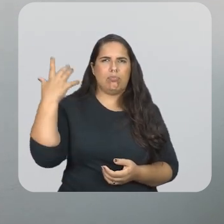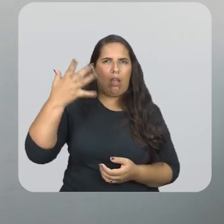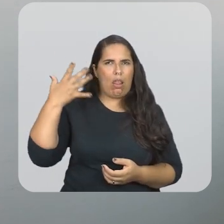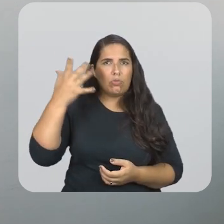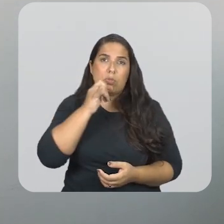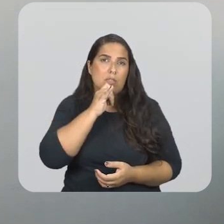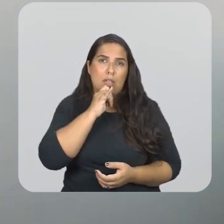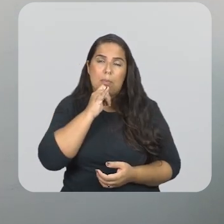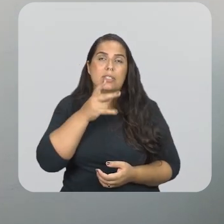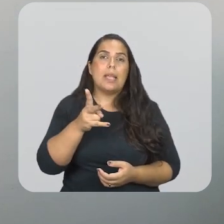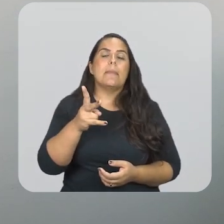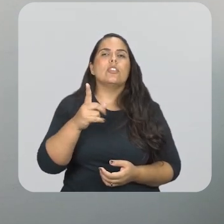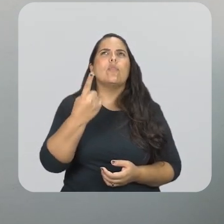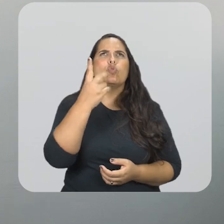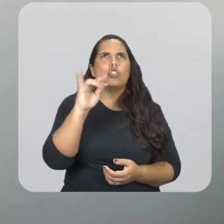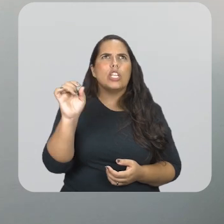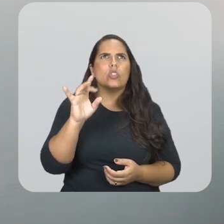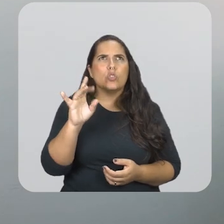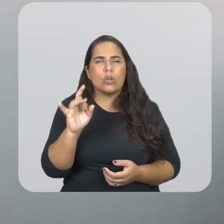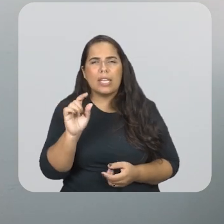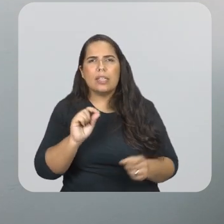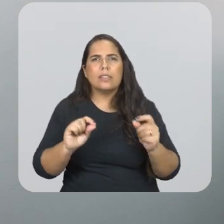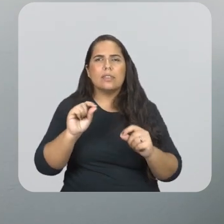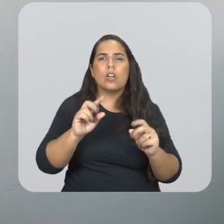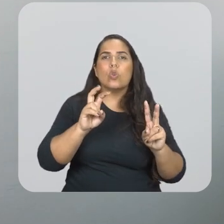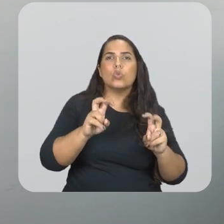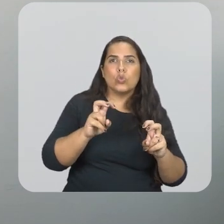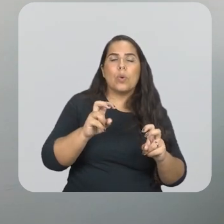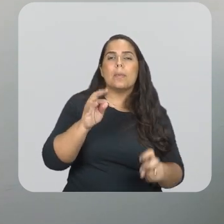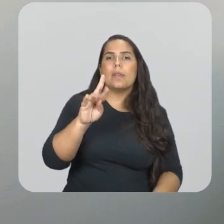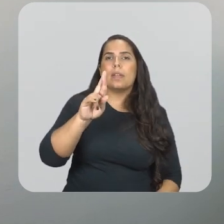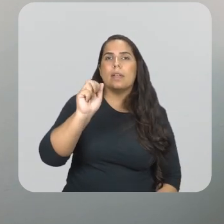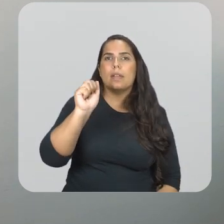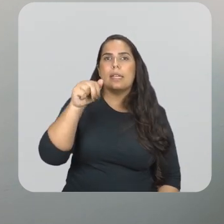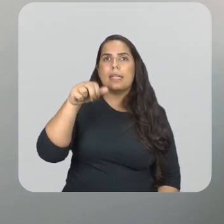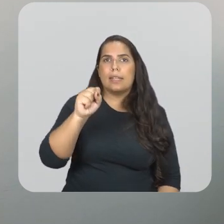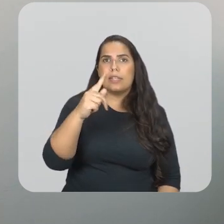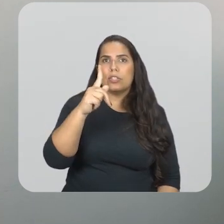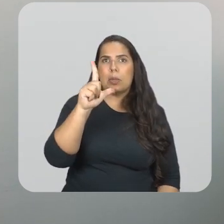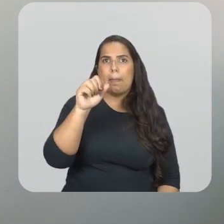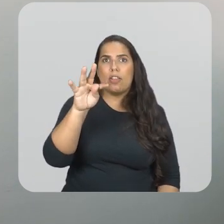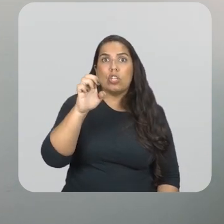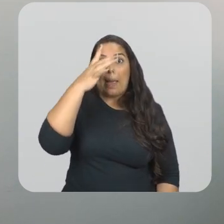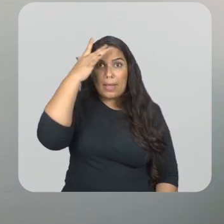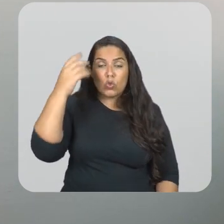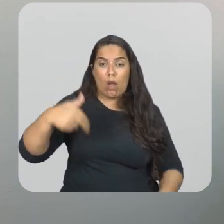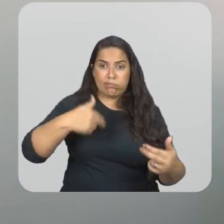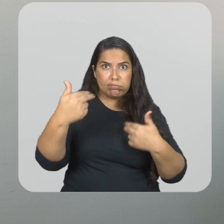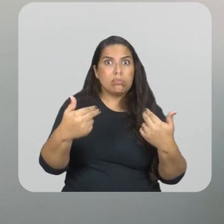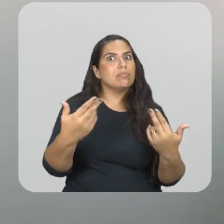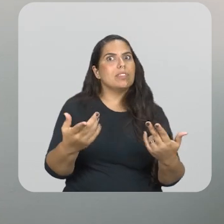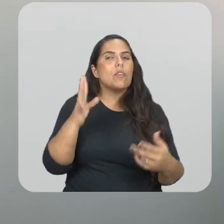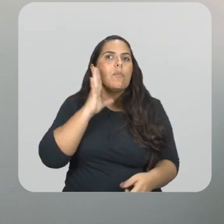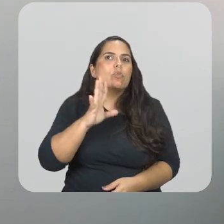essas palestras, por exemplo, a gente sempre trazia, teve um dia só de transplante. Então a gente trazia toda a equipe do transplante e o transplantado. Então